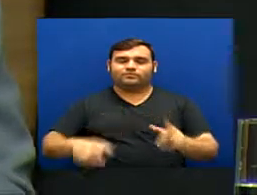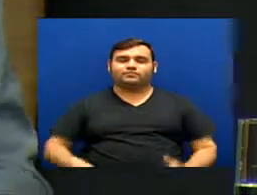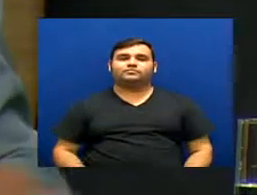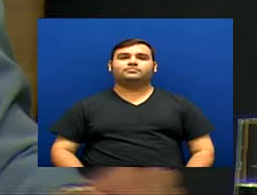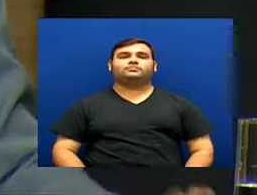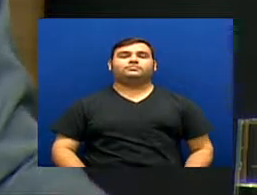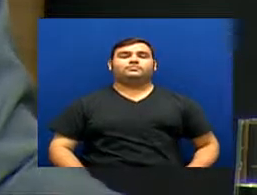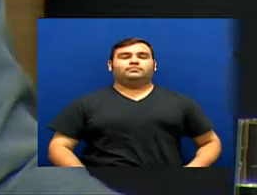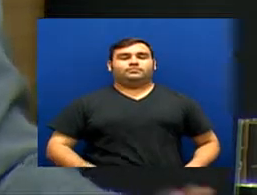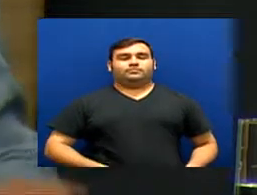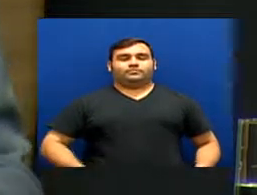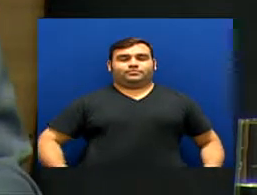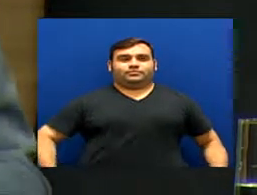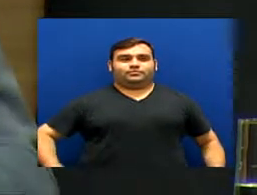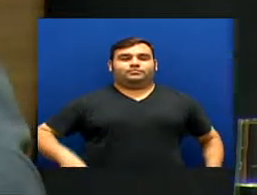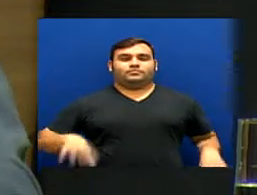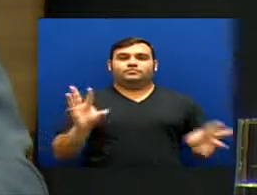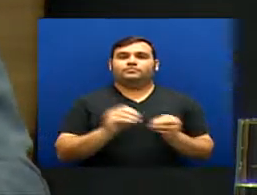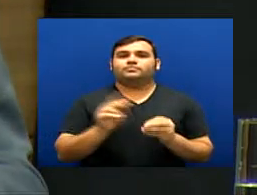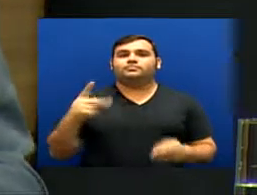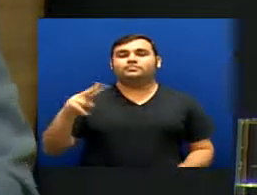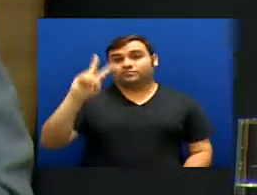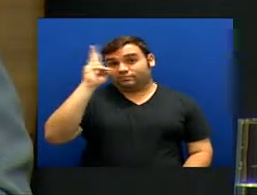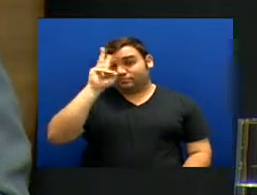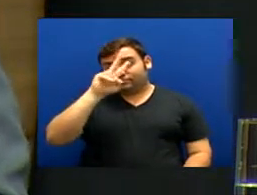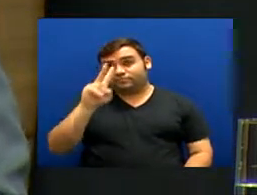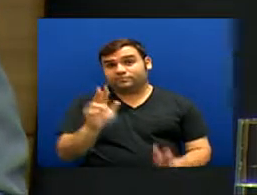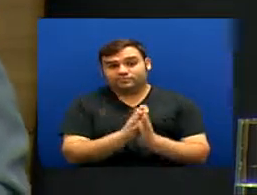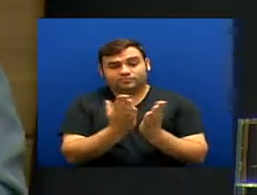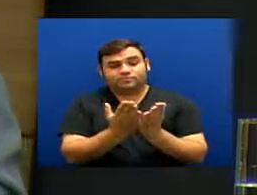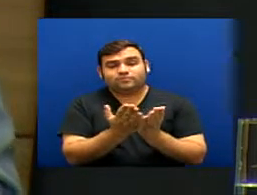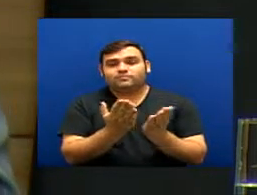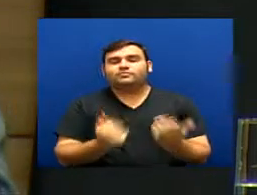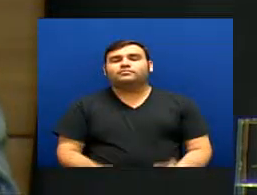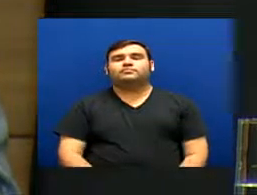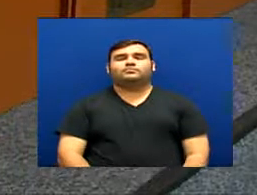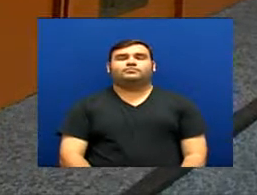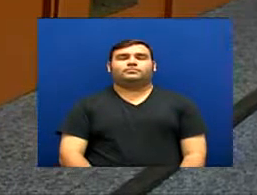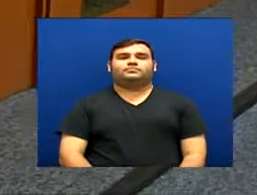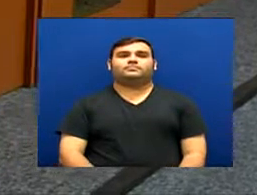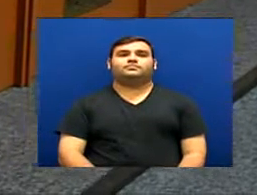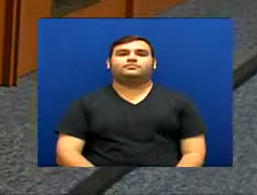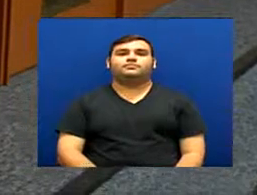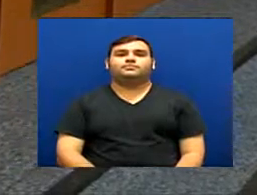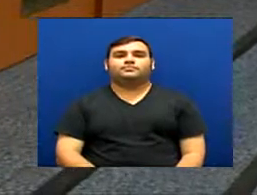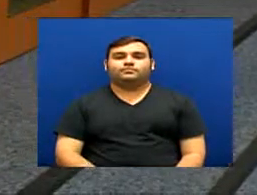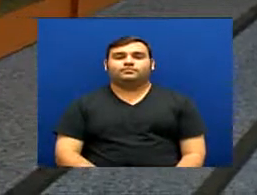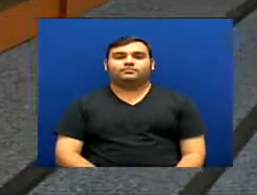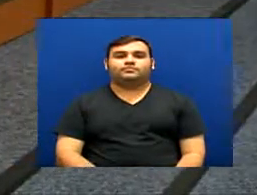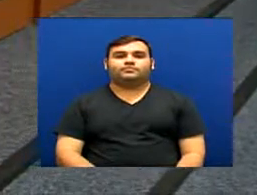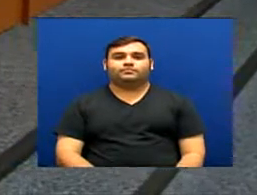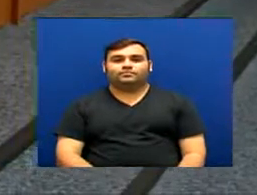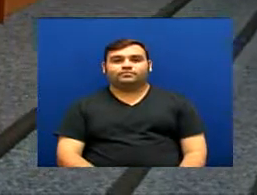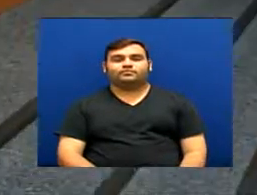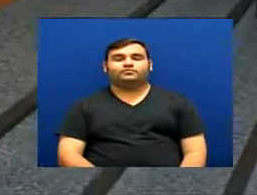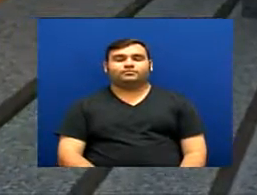outra irmã, parece que ela saiu, né? Vem então aqui, a irmã que está representando a congregação de São Bento, vem aqui